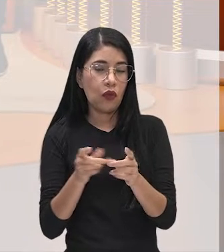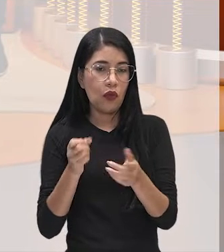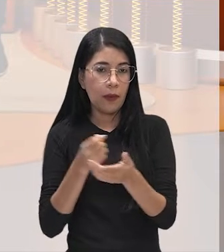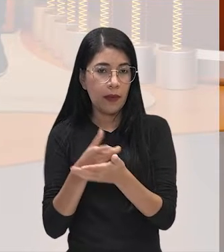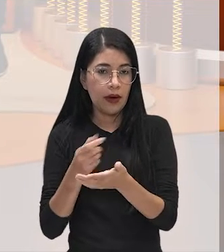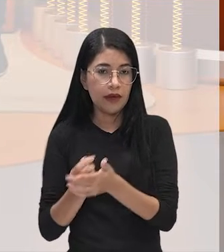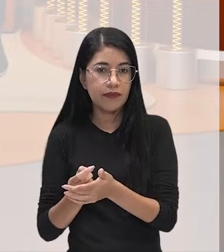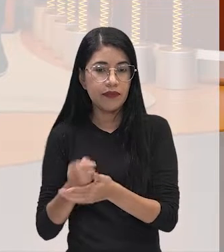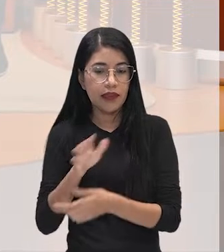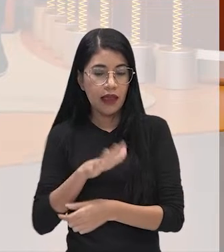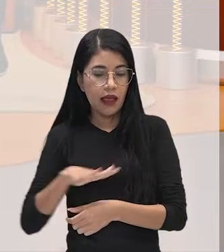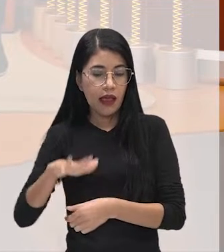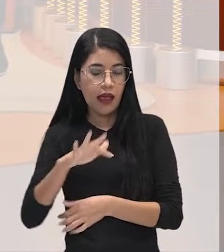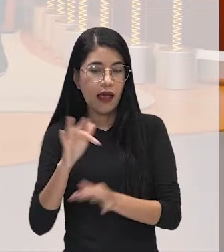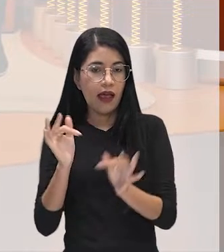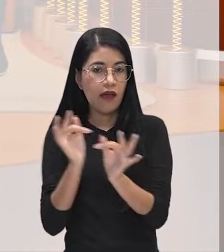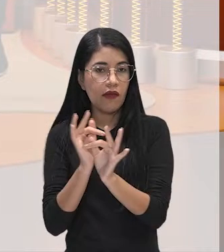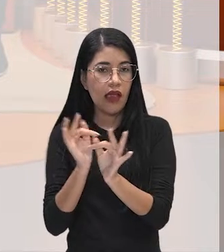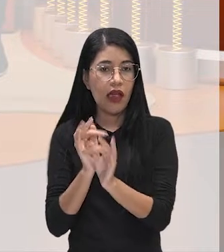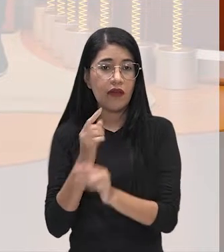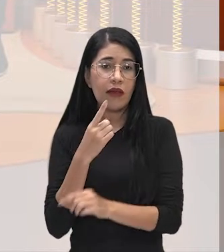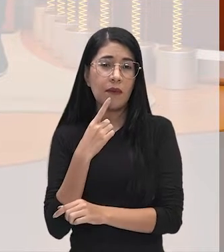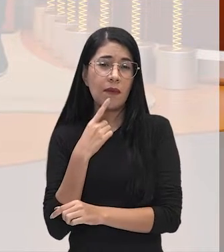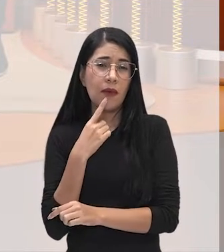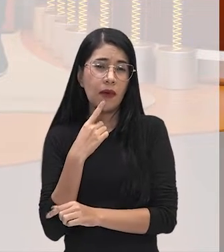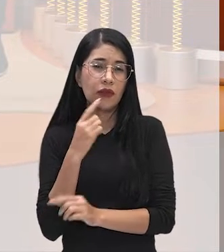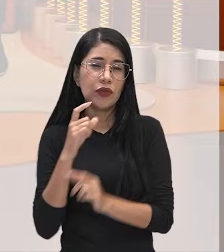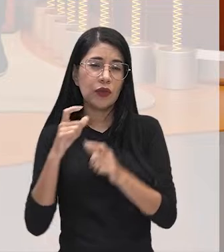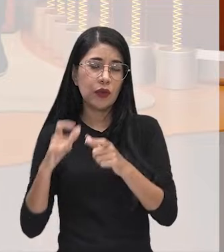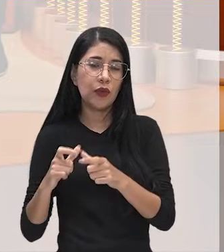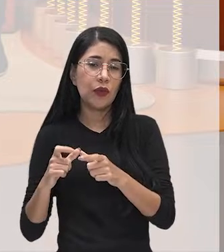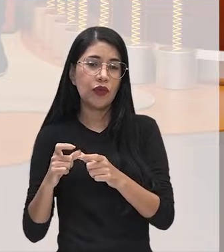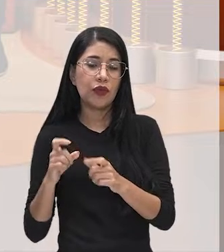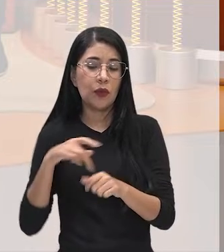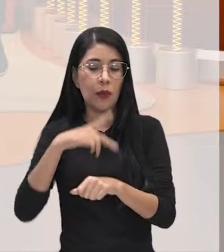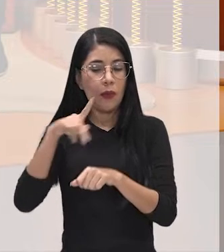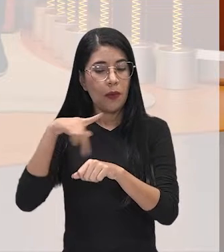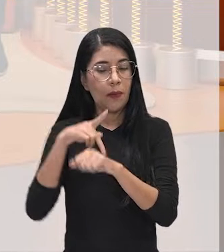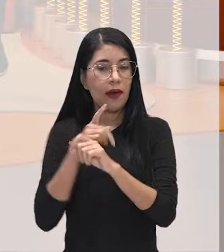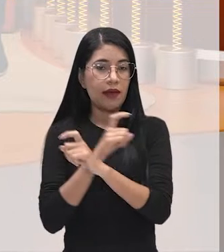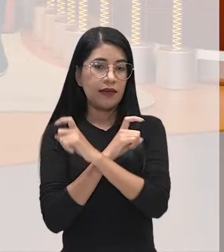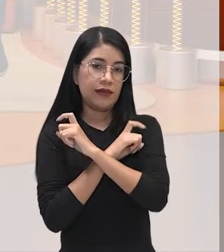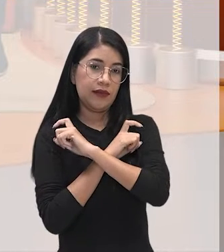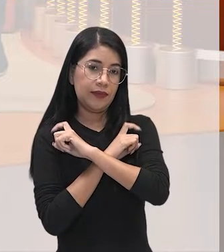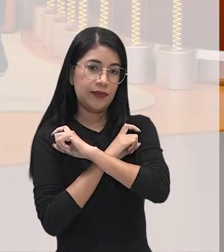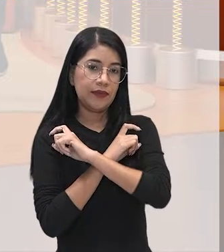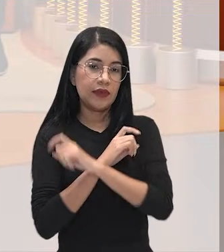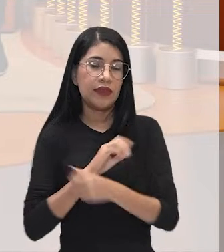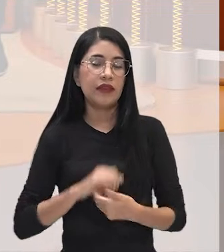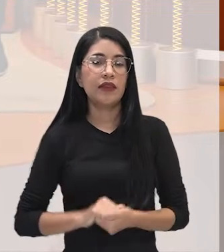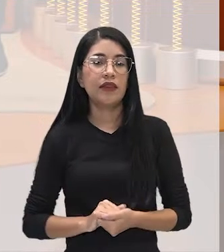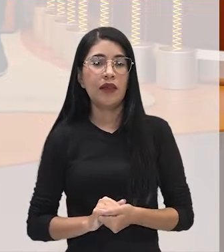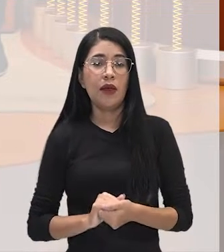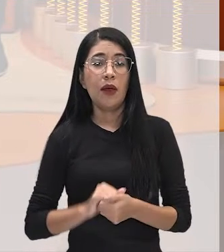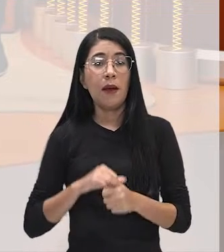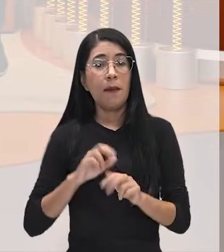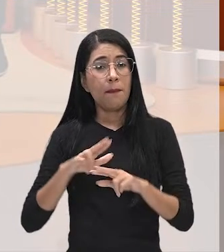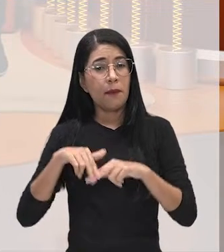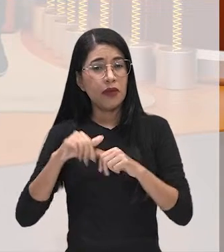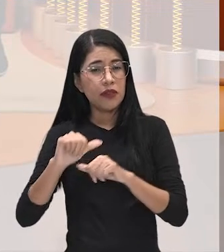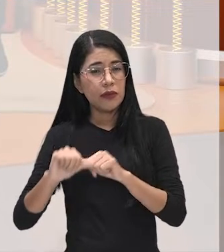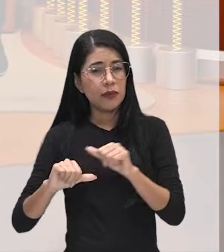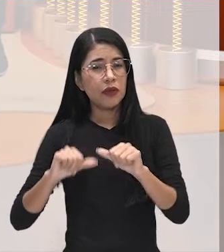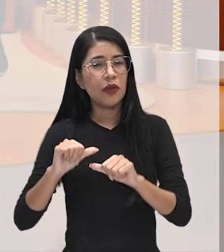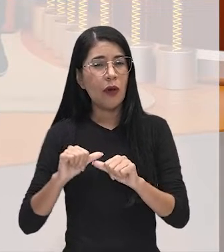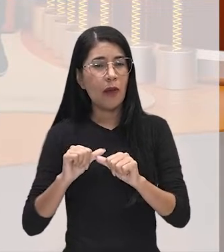dos fenícios ficava então próximo ali ao Egito e com isso se transformou em um ponto